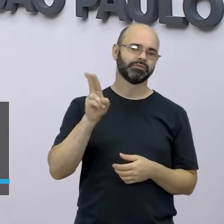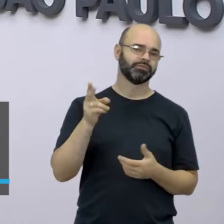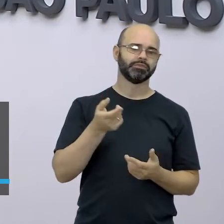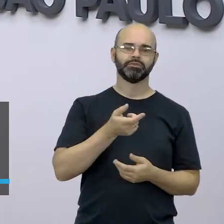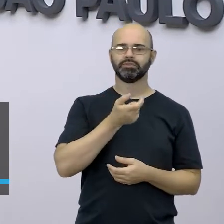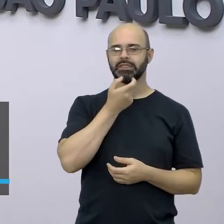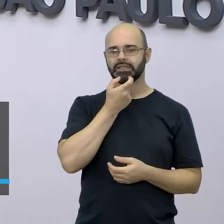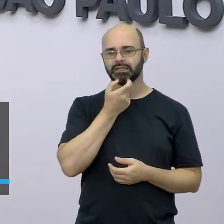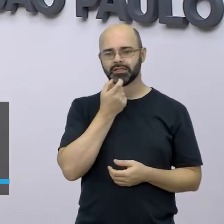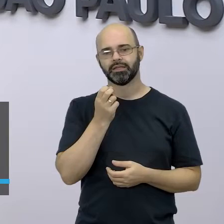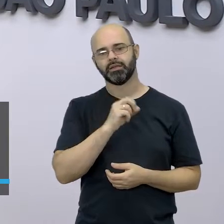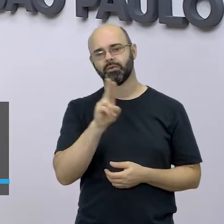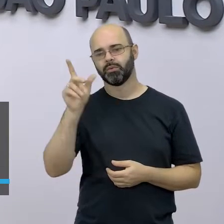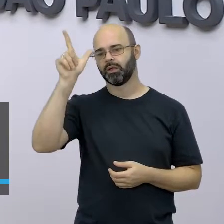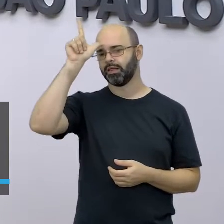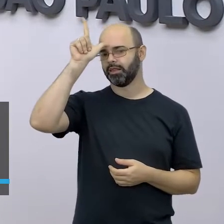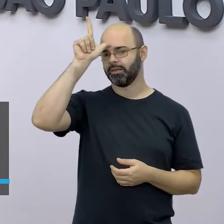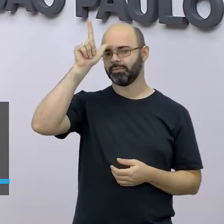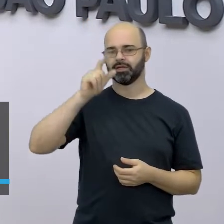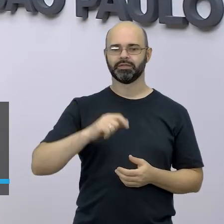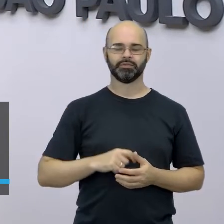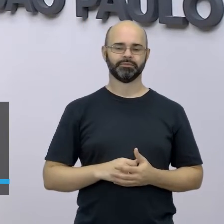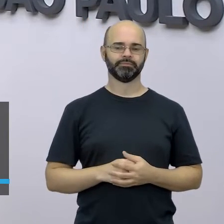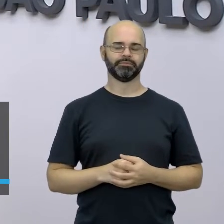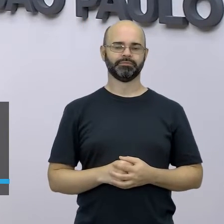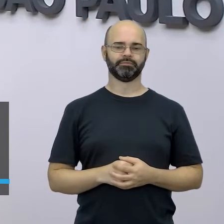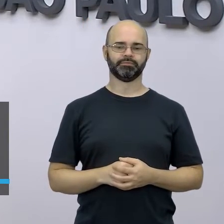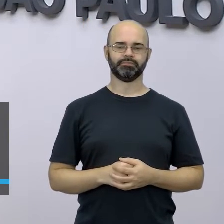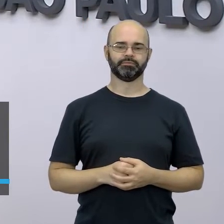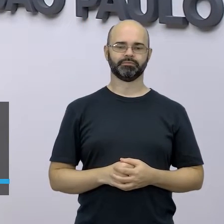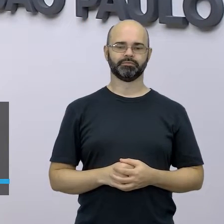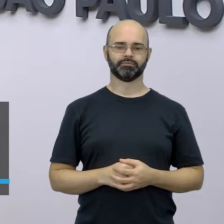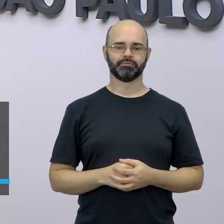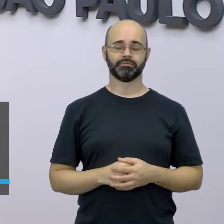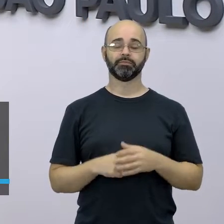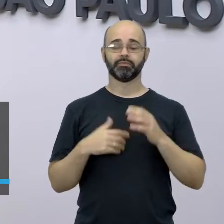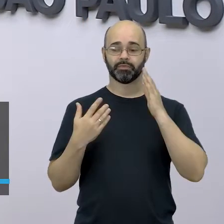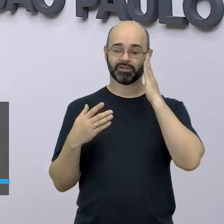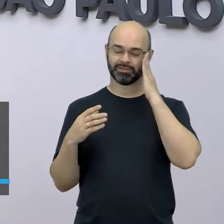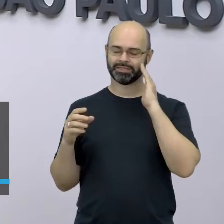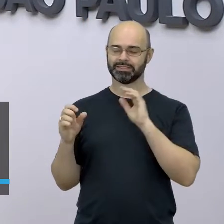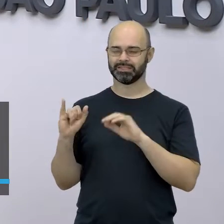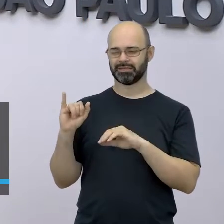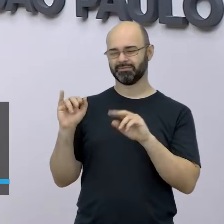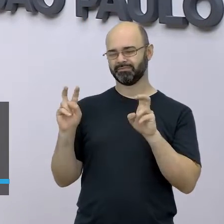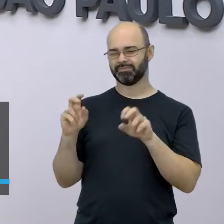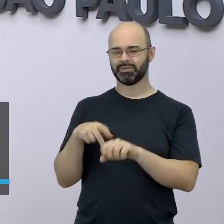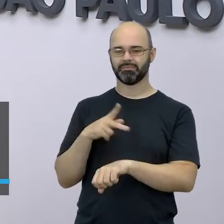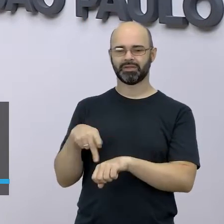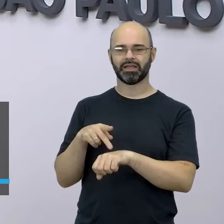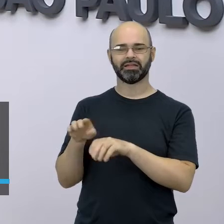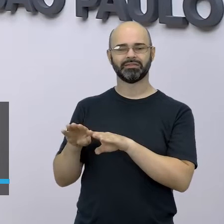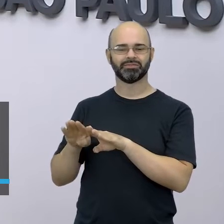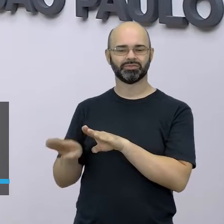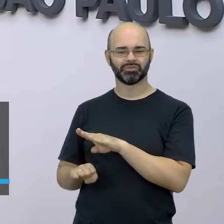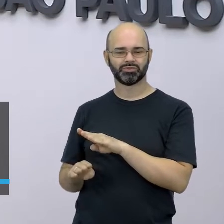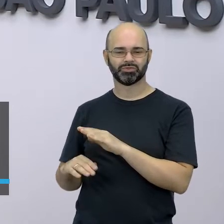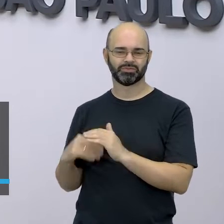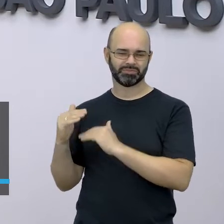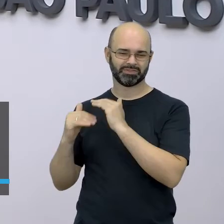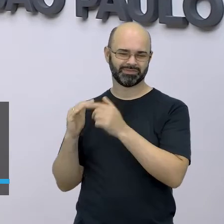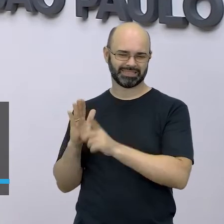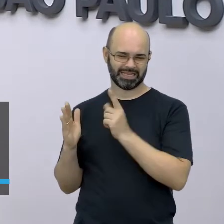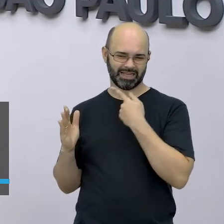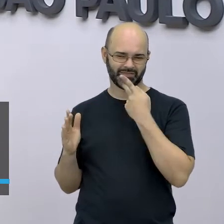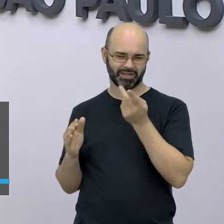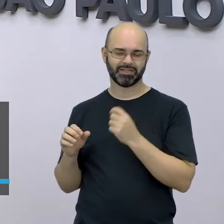a Alemanha, né? Então, se esses países que são subdesenvolvidos dessa forma, dessa terminologia preconceituosa, como eu acabei